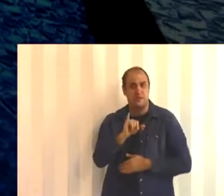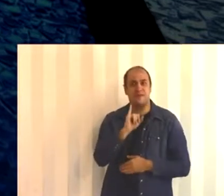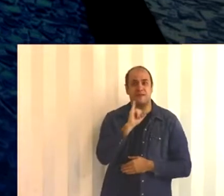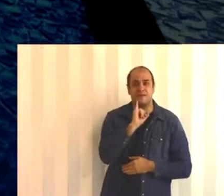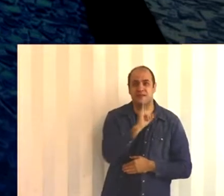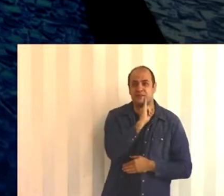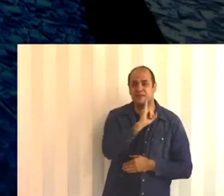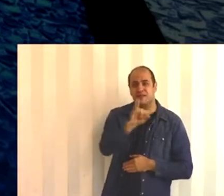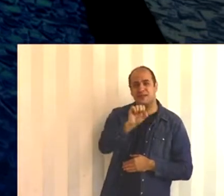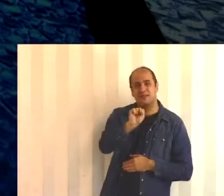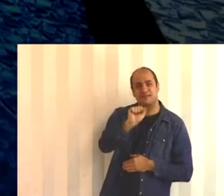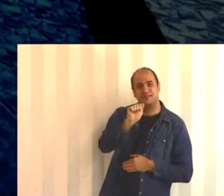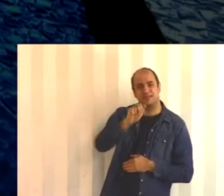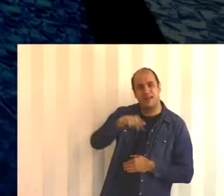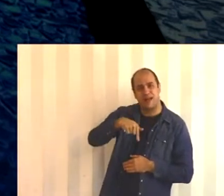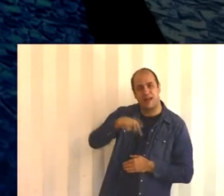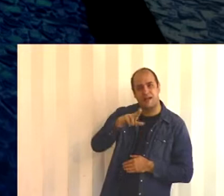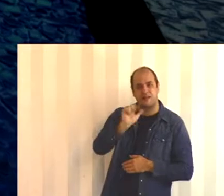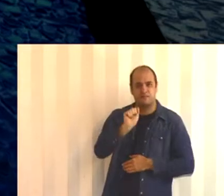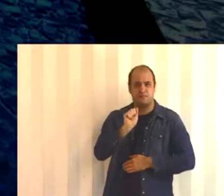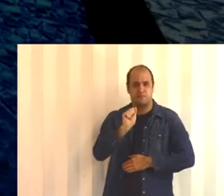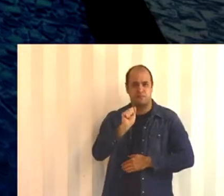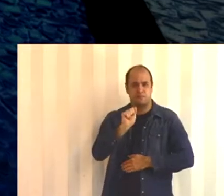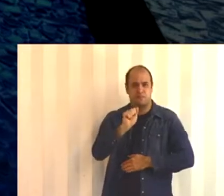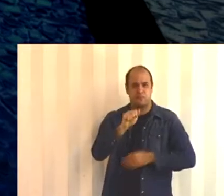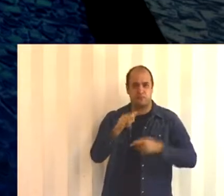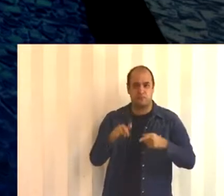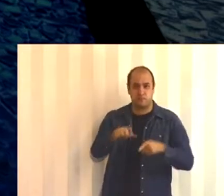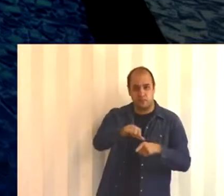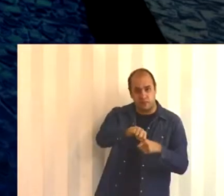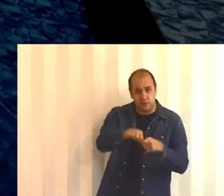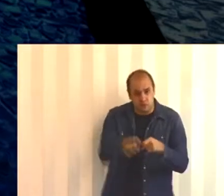Isaque. Abraão circuncidou a seu